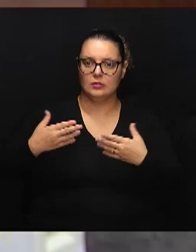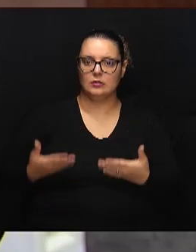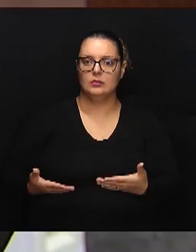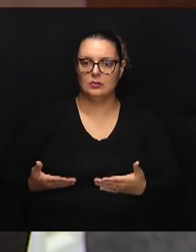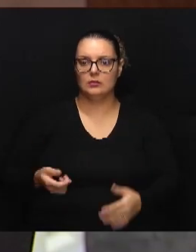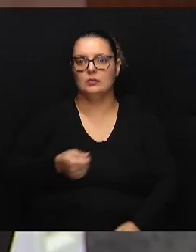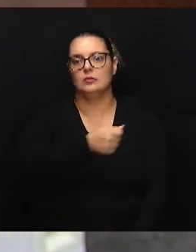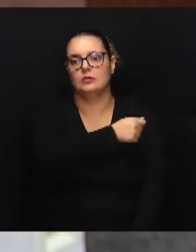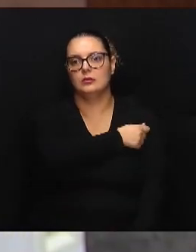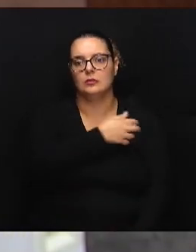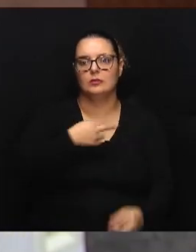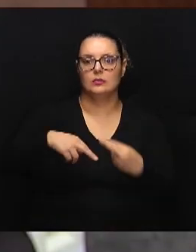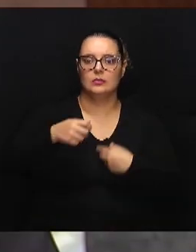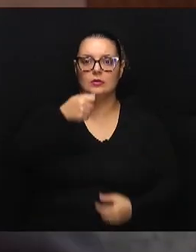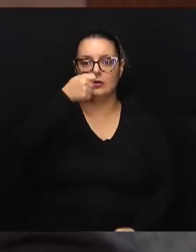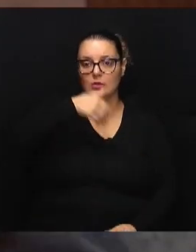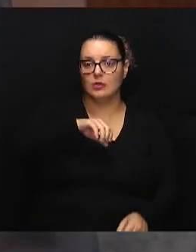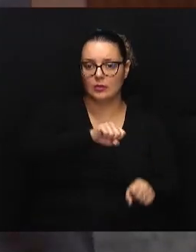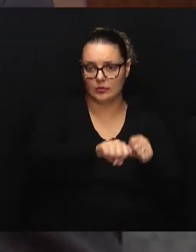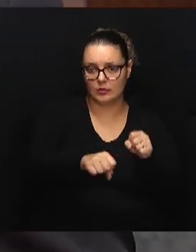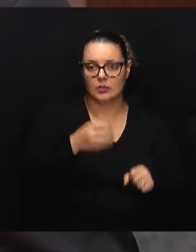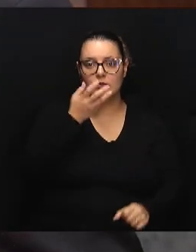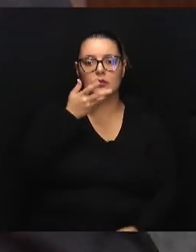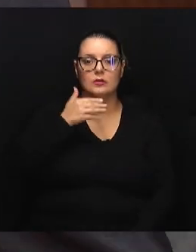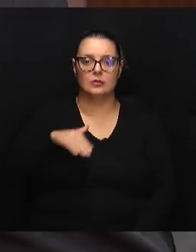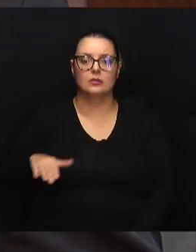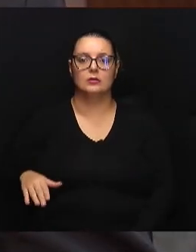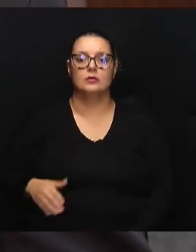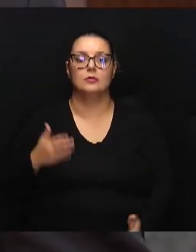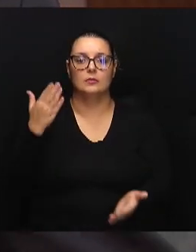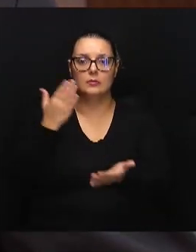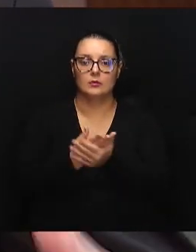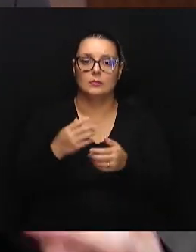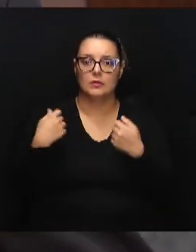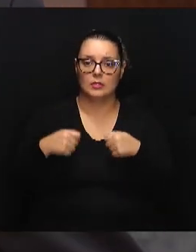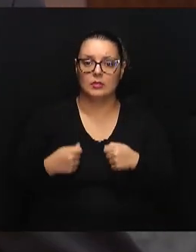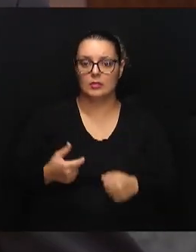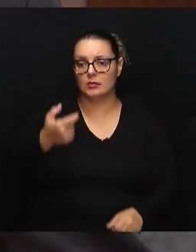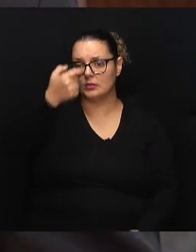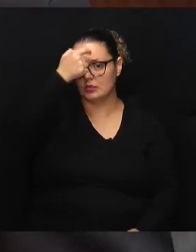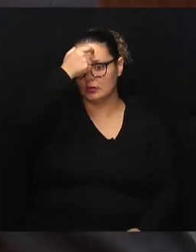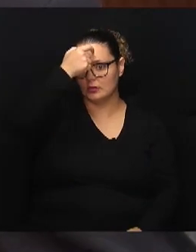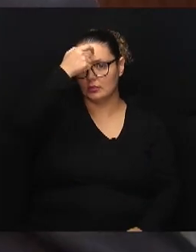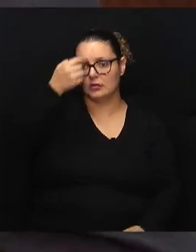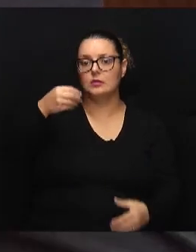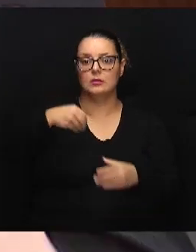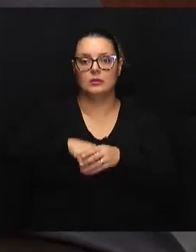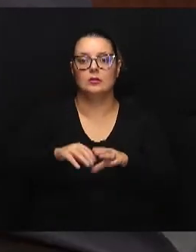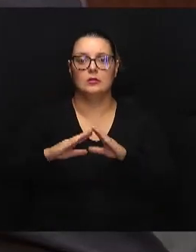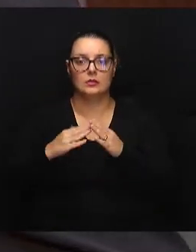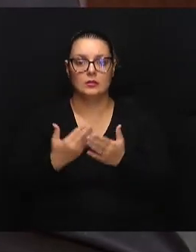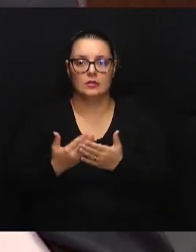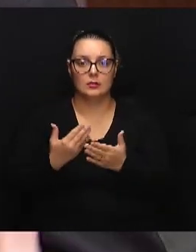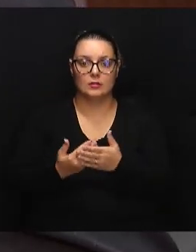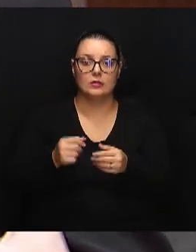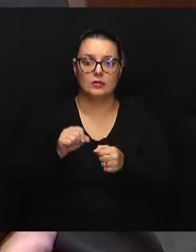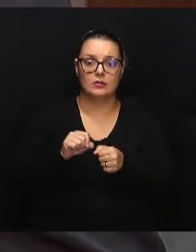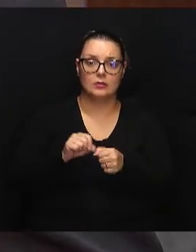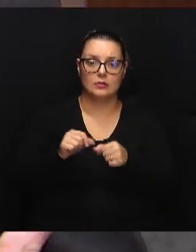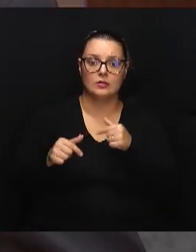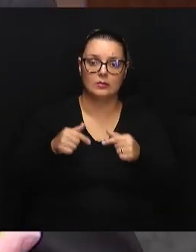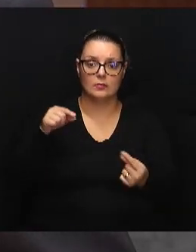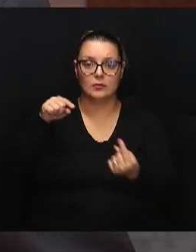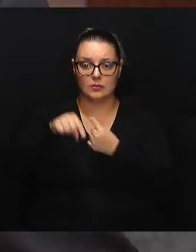sobre essa questão do abuso sexual infantil que tem que deixar de existir. Conscientizando, colocando isso nas escolas. As escolas que fizerem esse trabalho